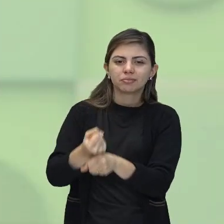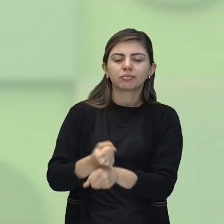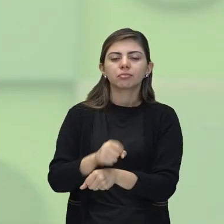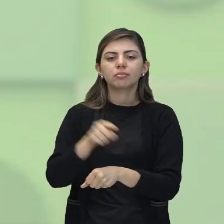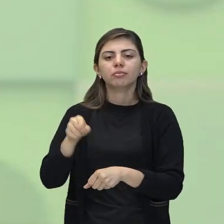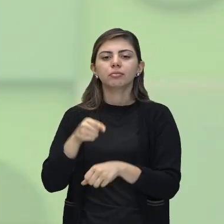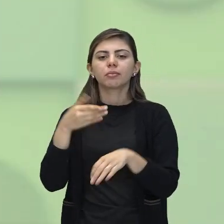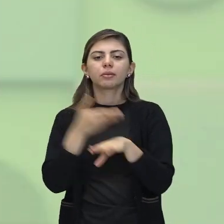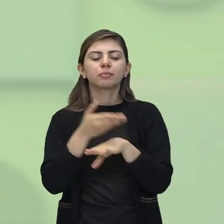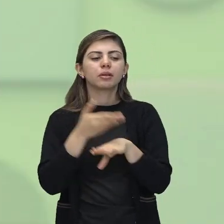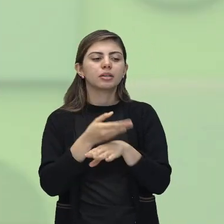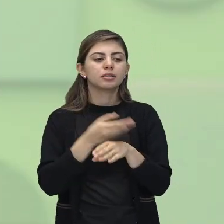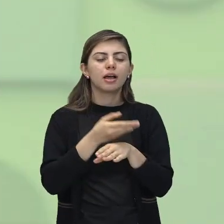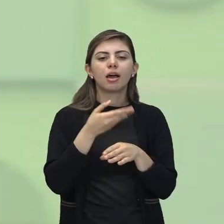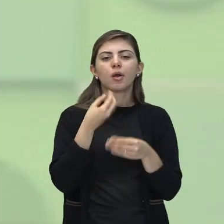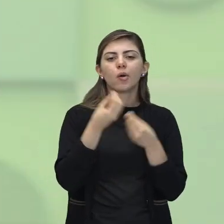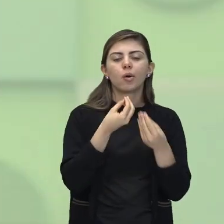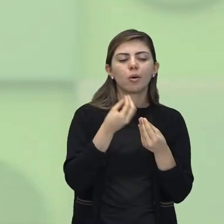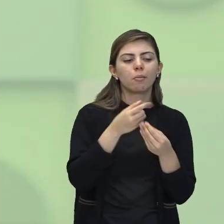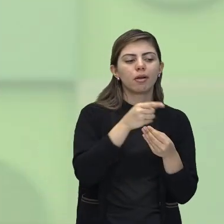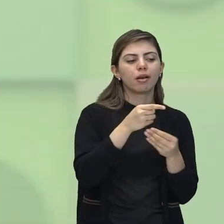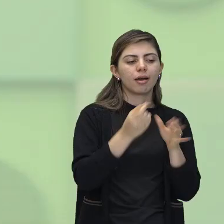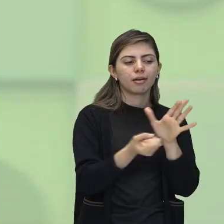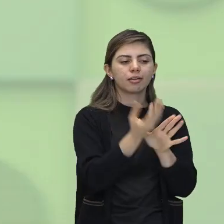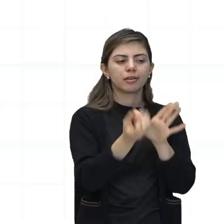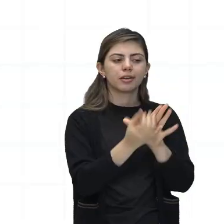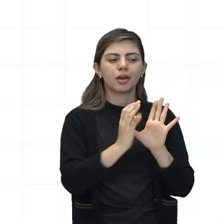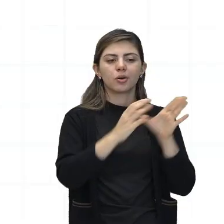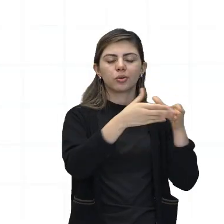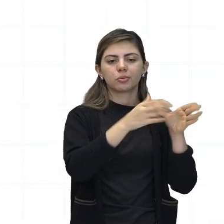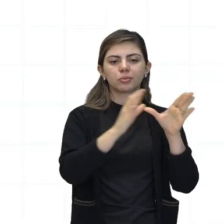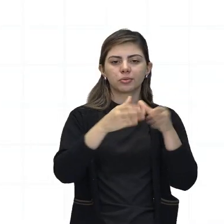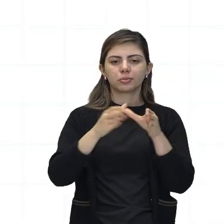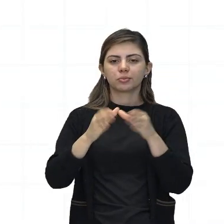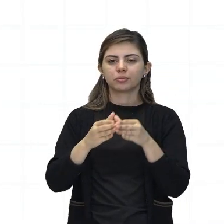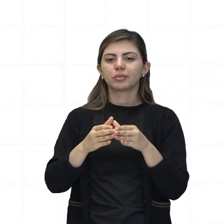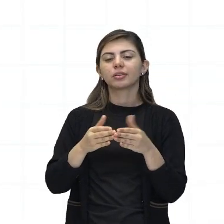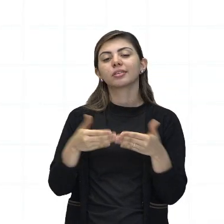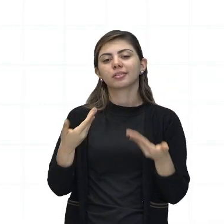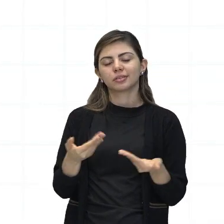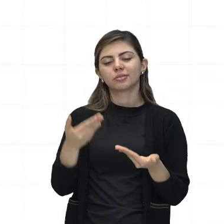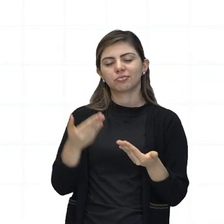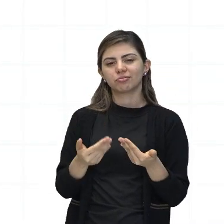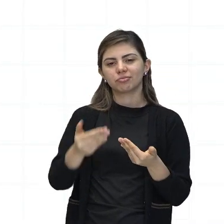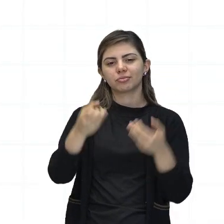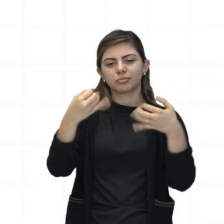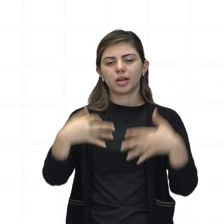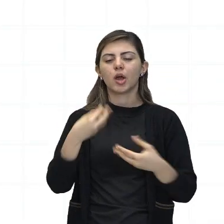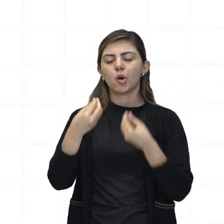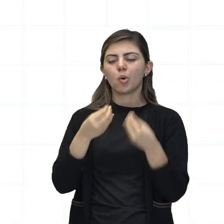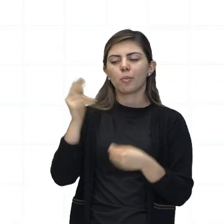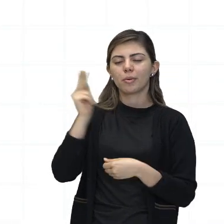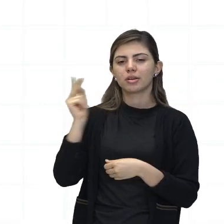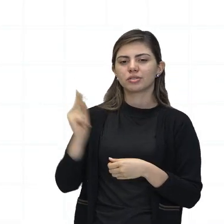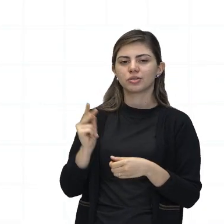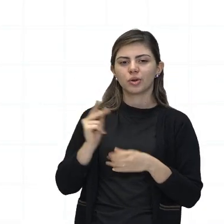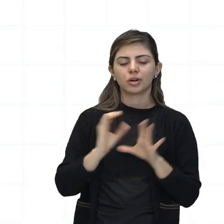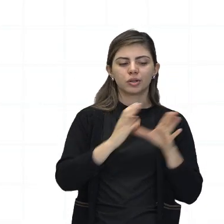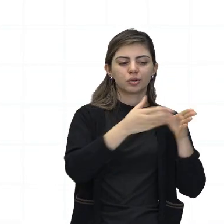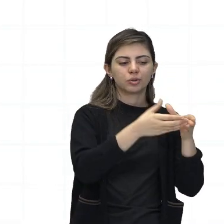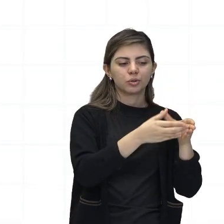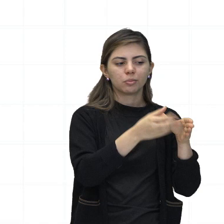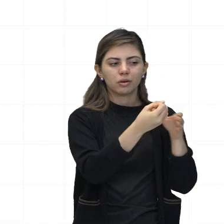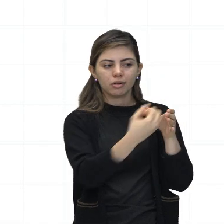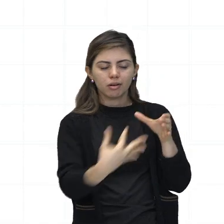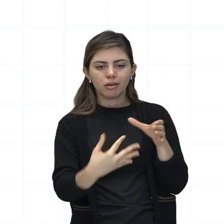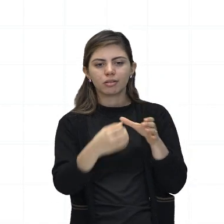formulação dessa classificação, e é o que nós vamos ver aí um pouco dessa história da classificação biológica. Iniciou